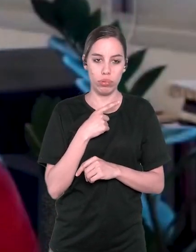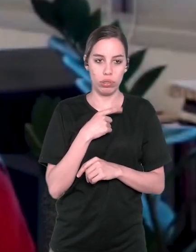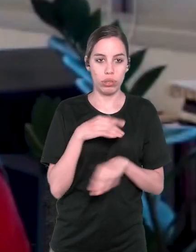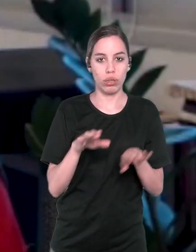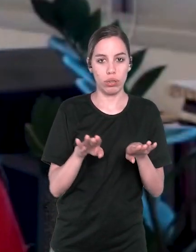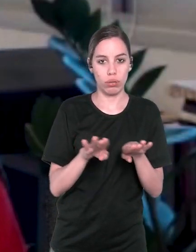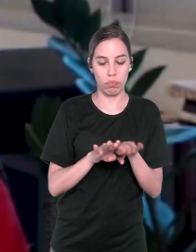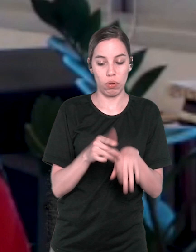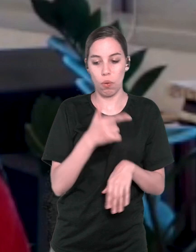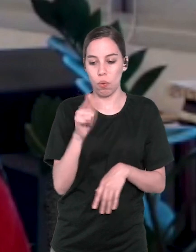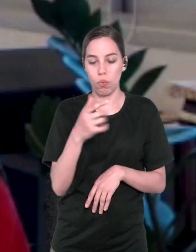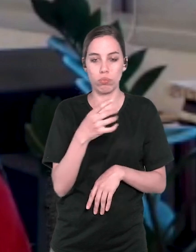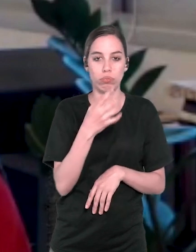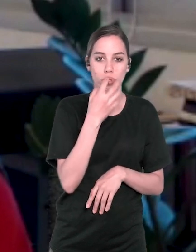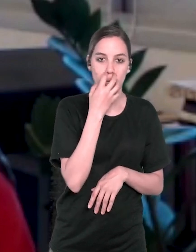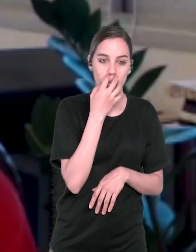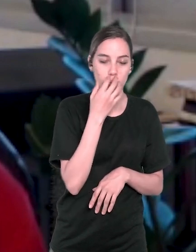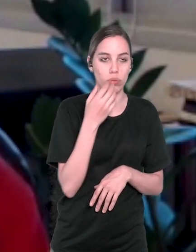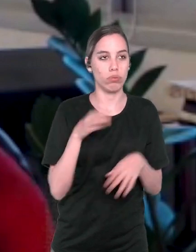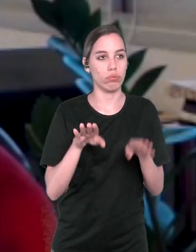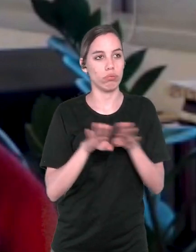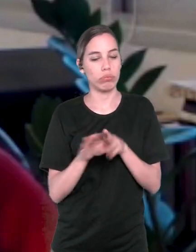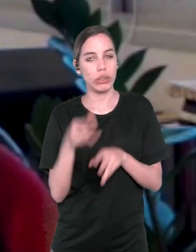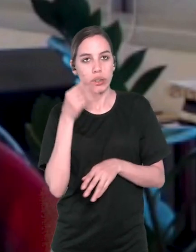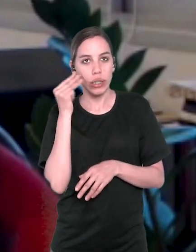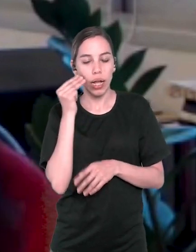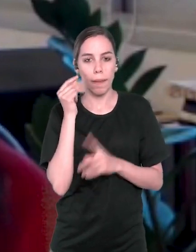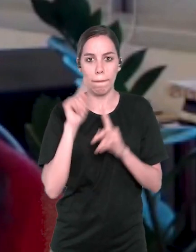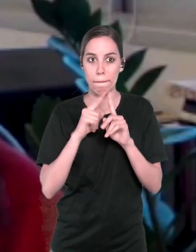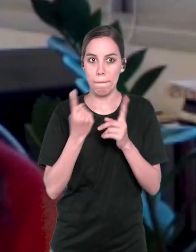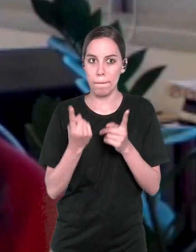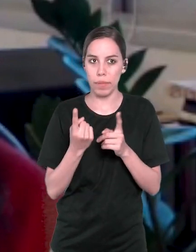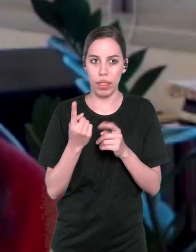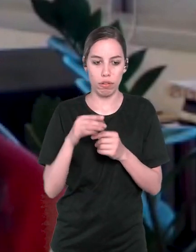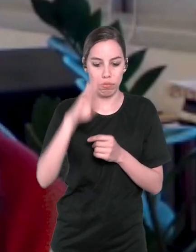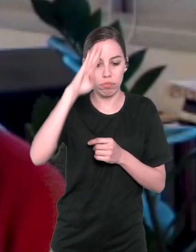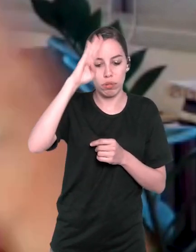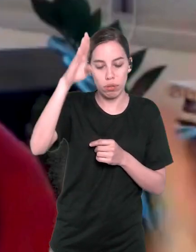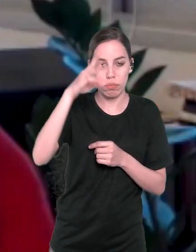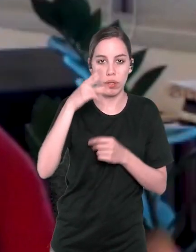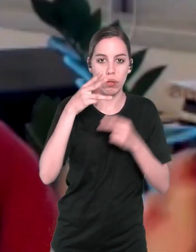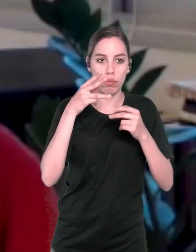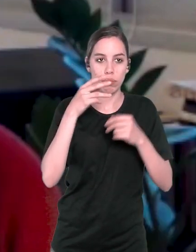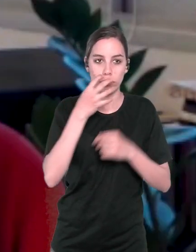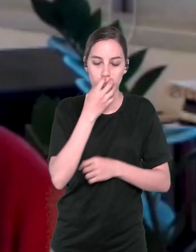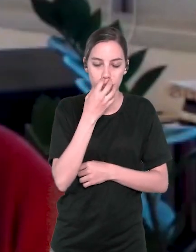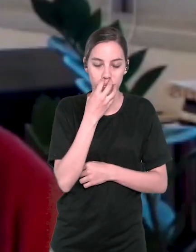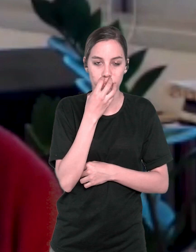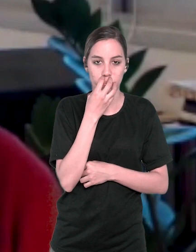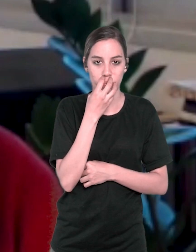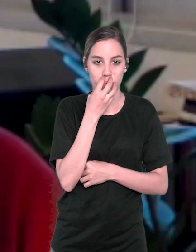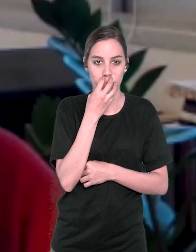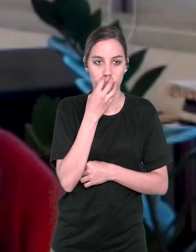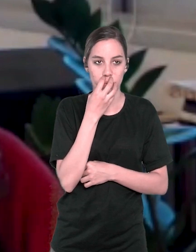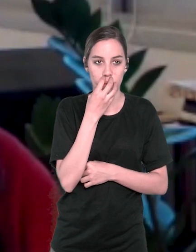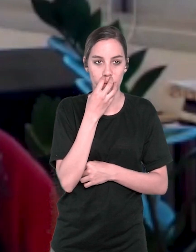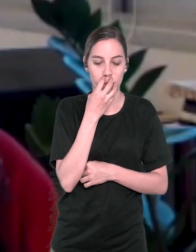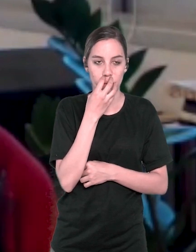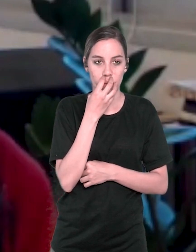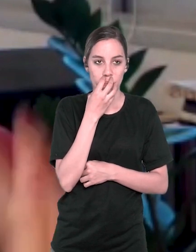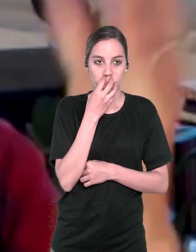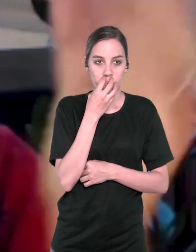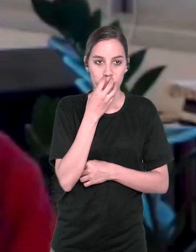mas, sobretudo, com os cachorros, né? Assim, a minha relação com os cães sempre foi muito intensa. Para não falar de alguns